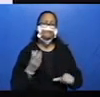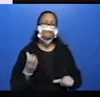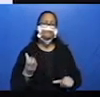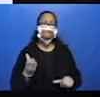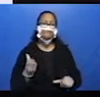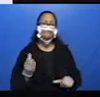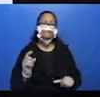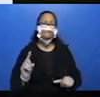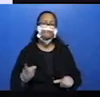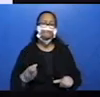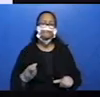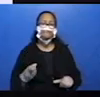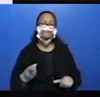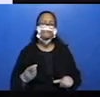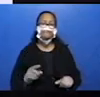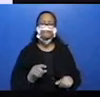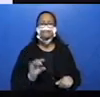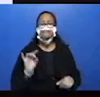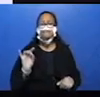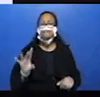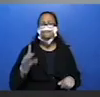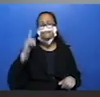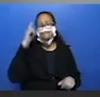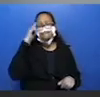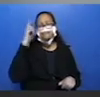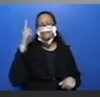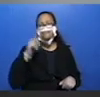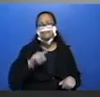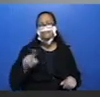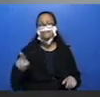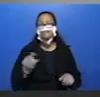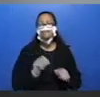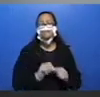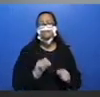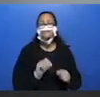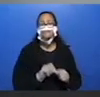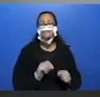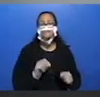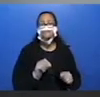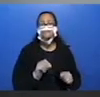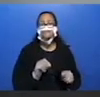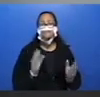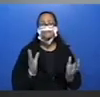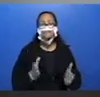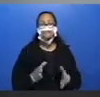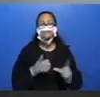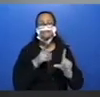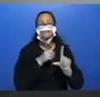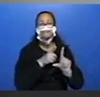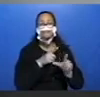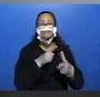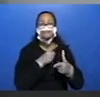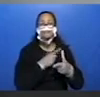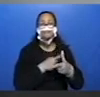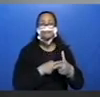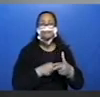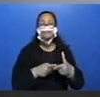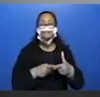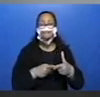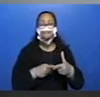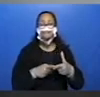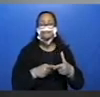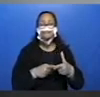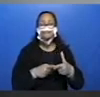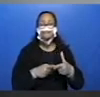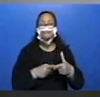sobra? Isso aqui é só pensar um pouquinho que vocês fazem. Nós vamos para a divisão agora, ó. Gente, a divisão é o